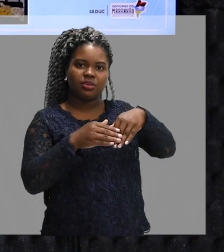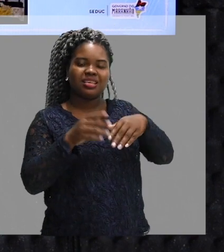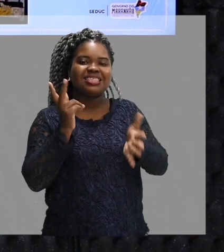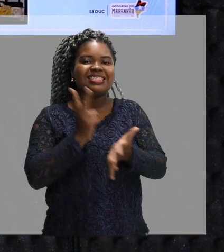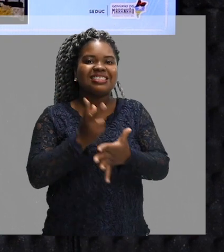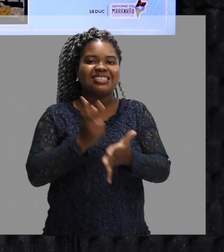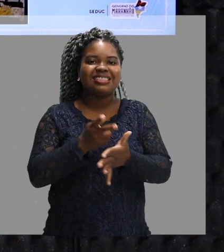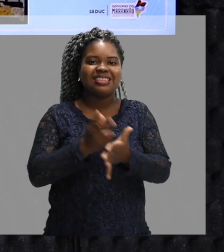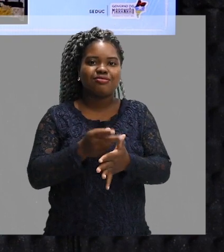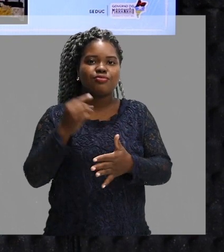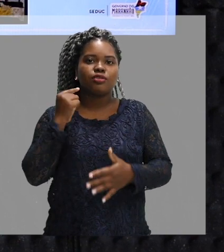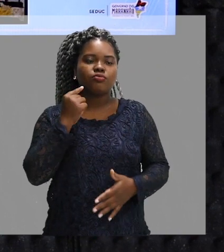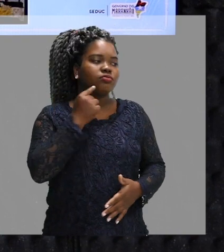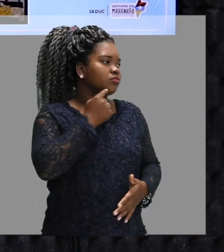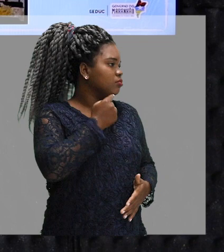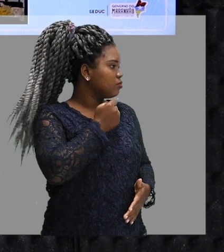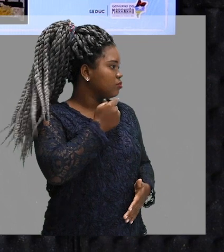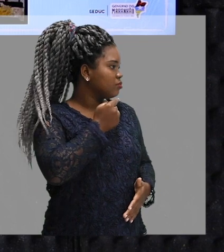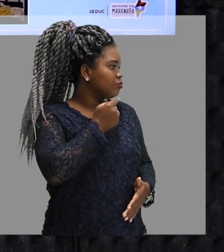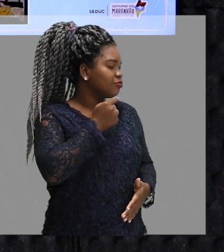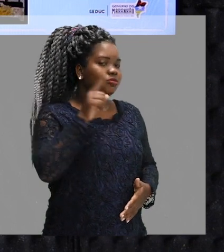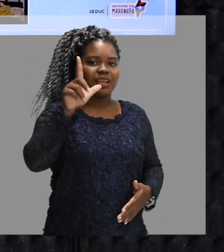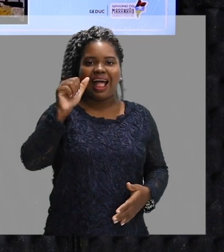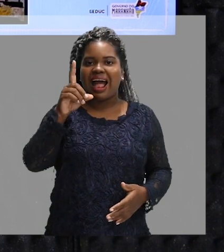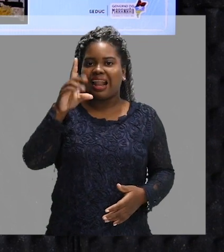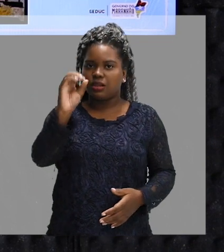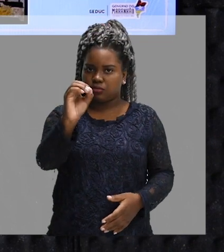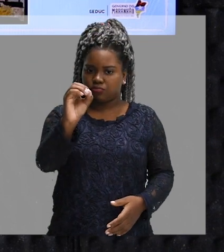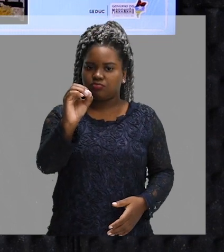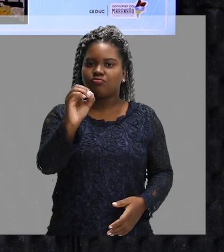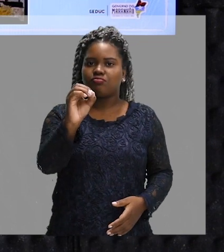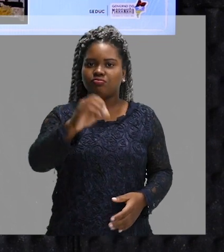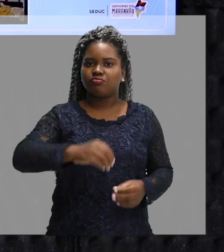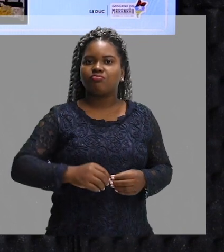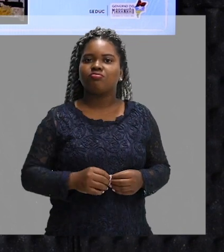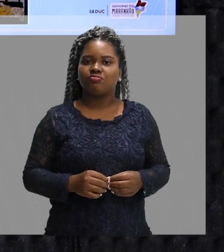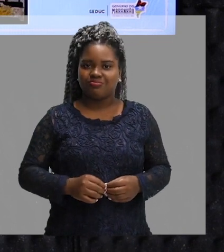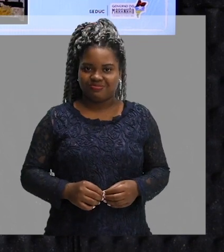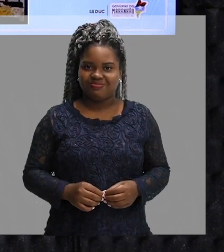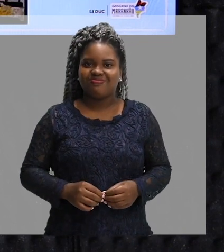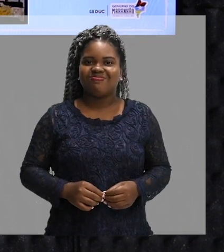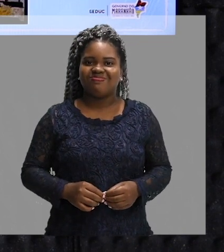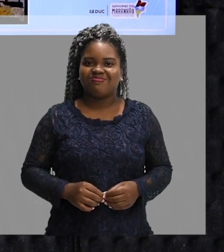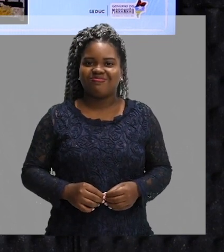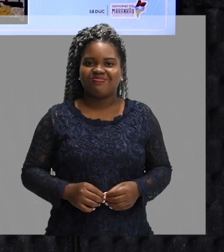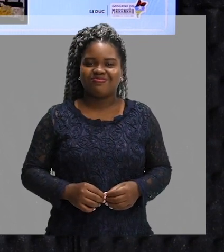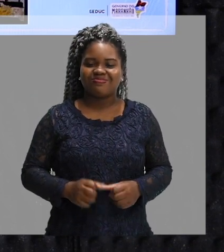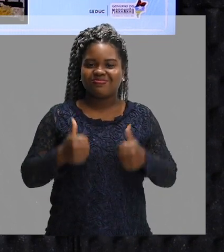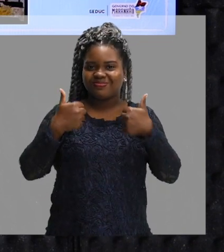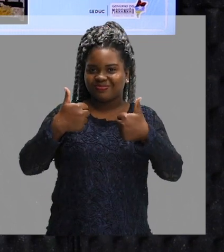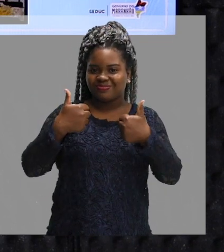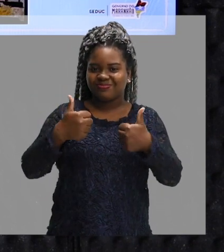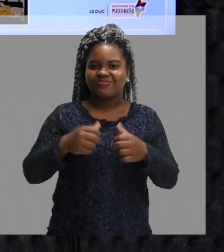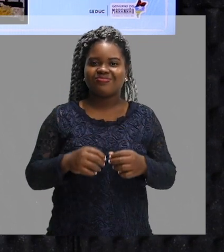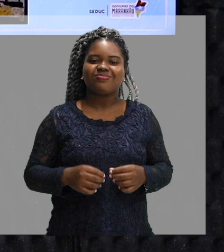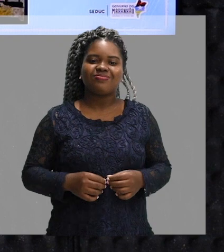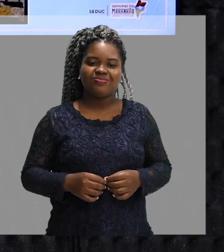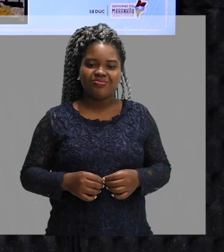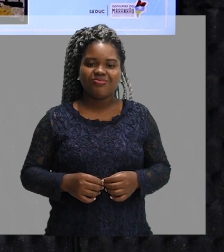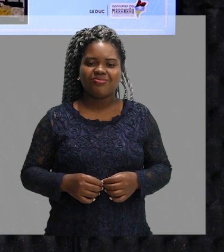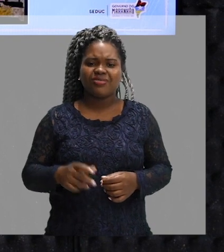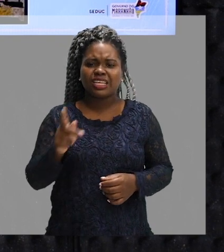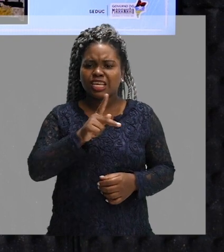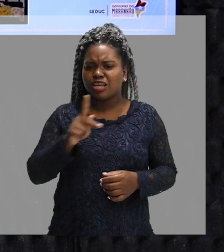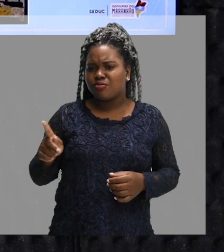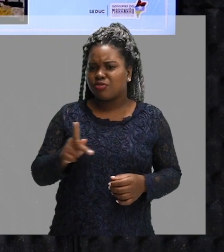e olhos representados de frente, né? Quase que eu cantava cabeça e pé, joelho, né? Mas não é, para não bagunçar, né? Beleza? Então,